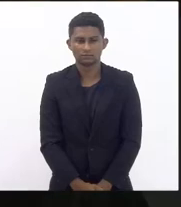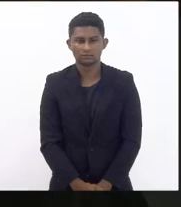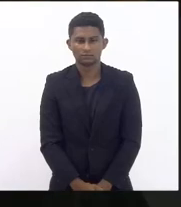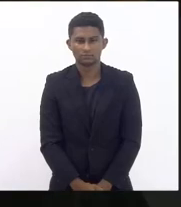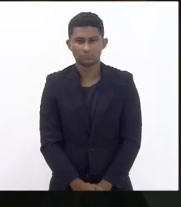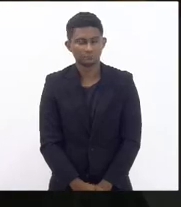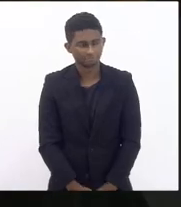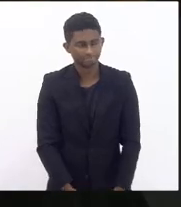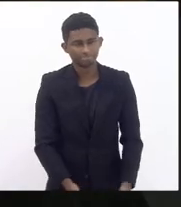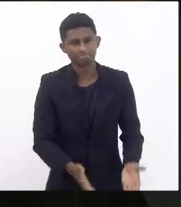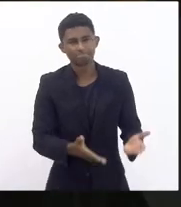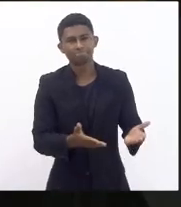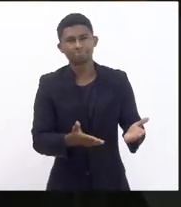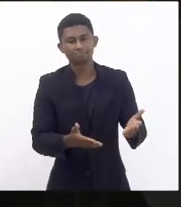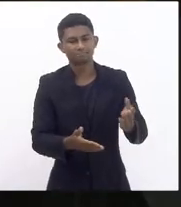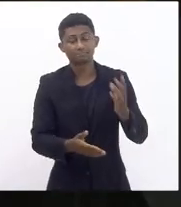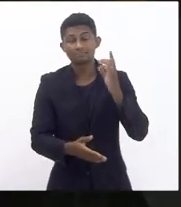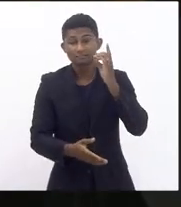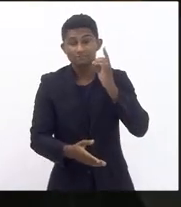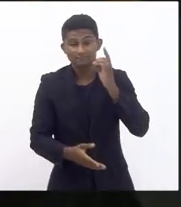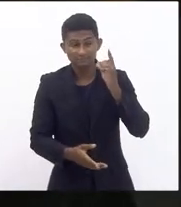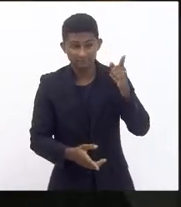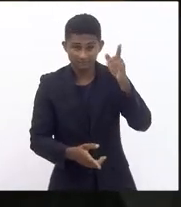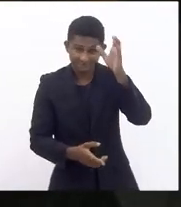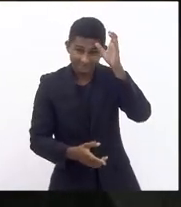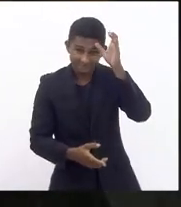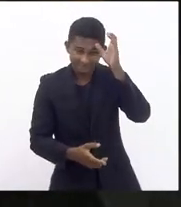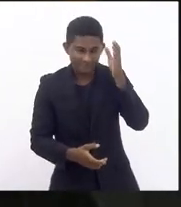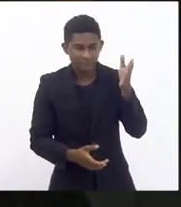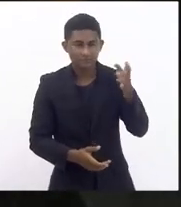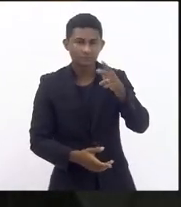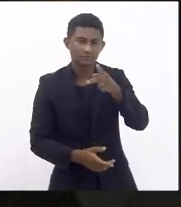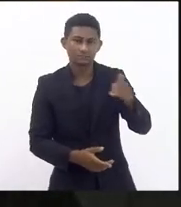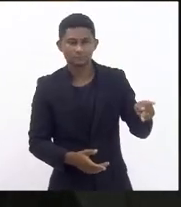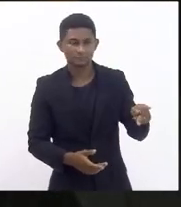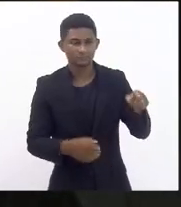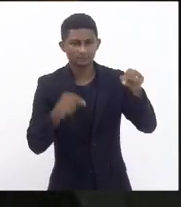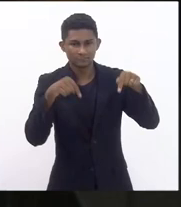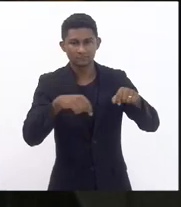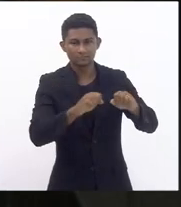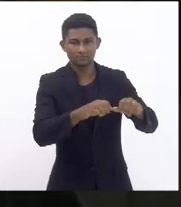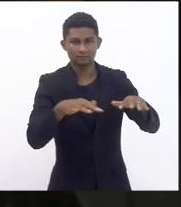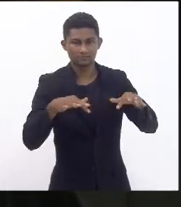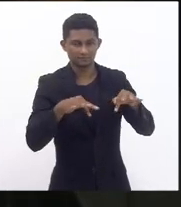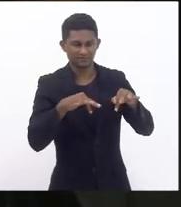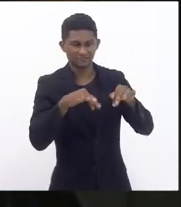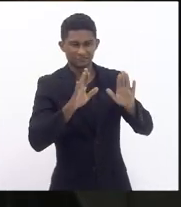Deputada Tia Ju, que preside este expediente final,